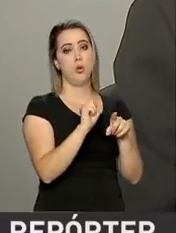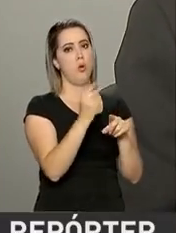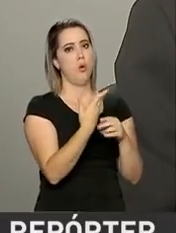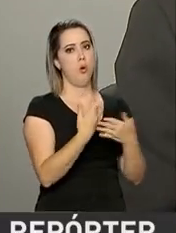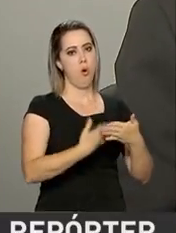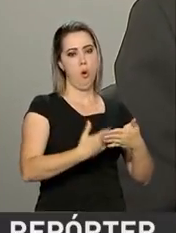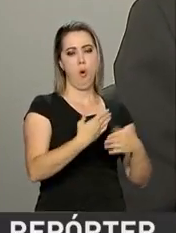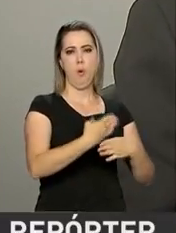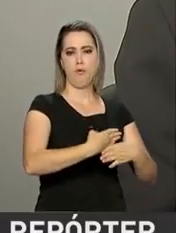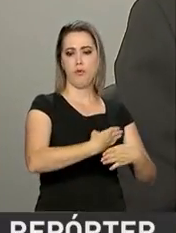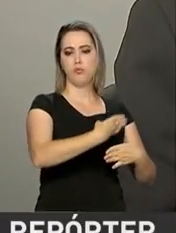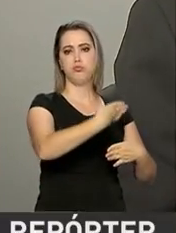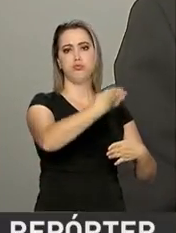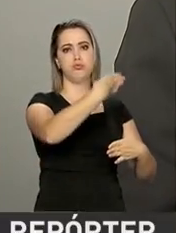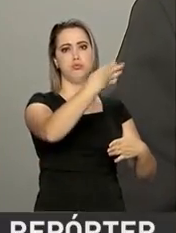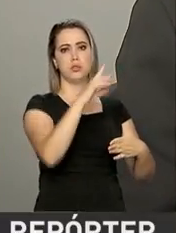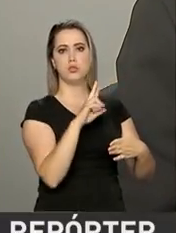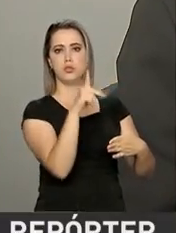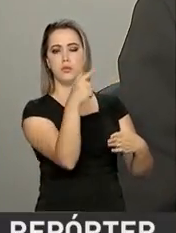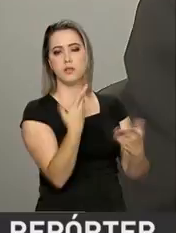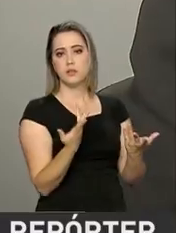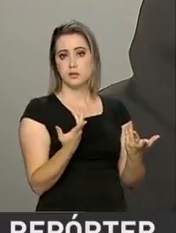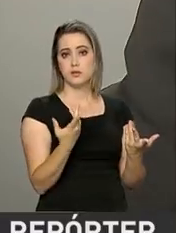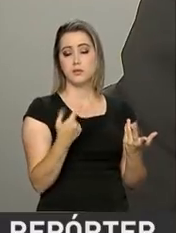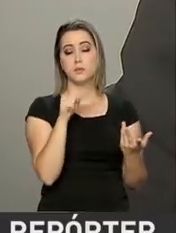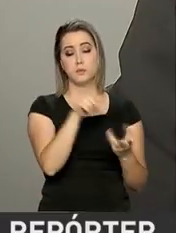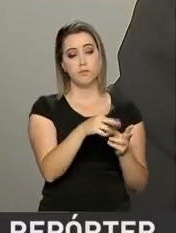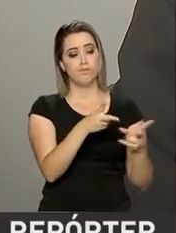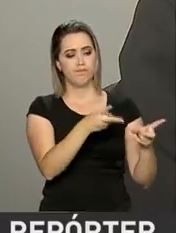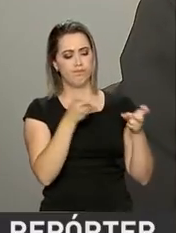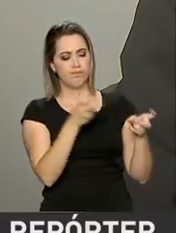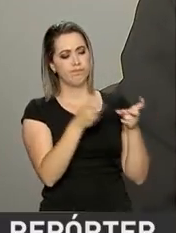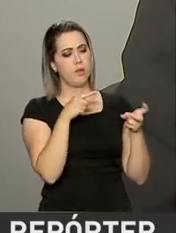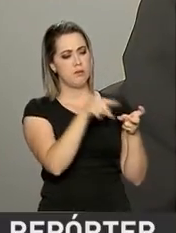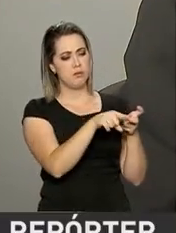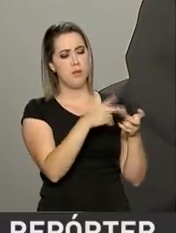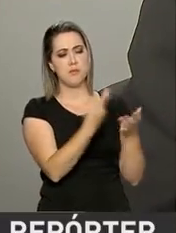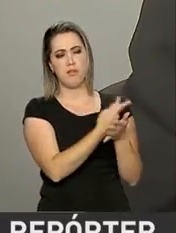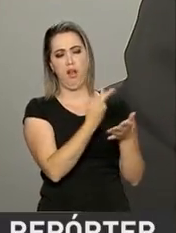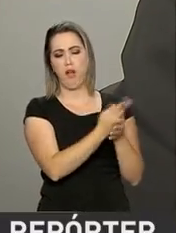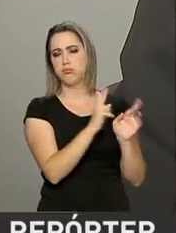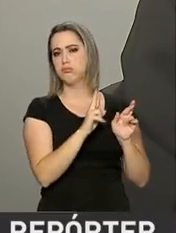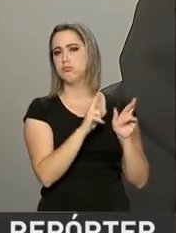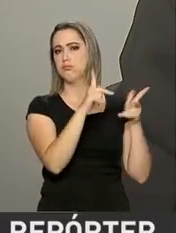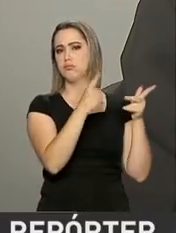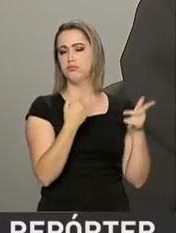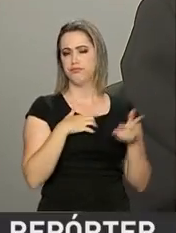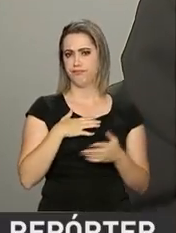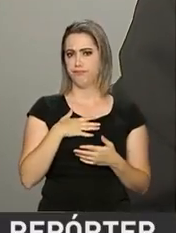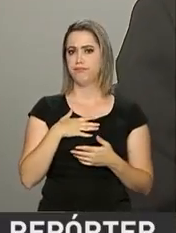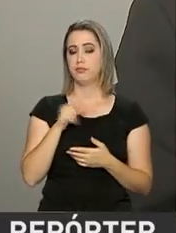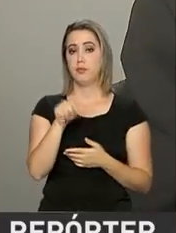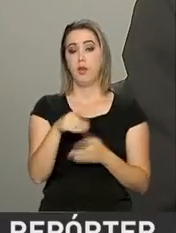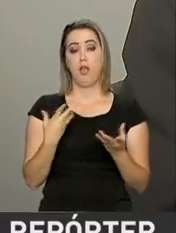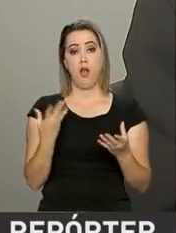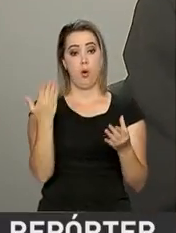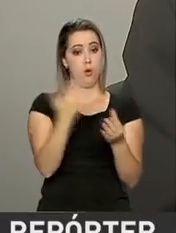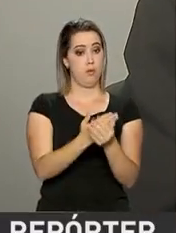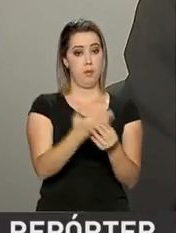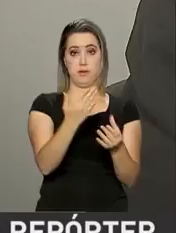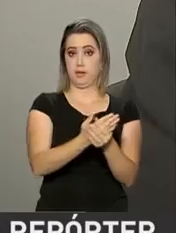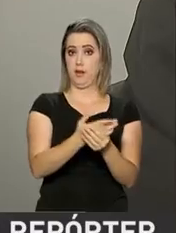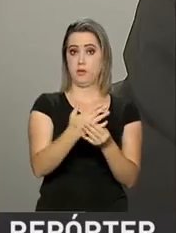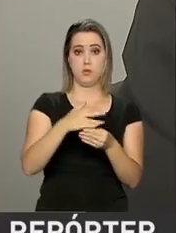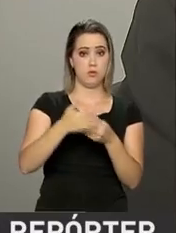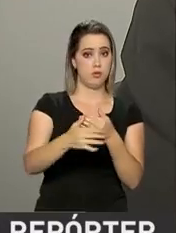película diferente no vidro então estas características elas são integradas no processo que agora já está